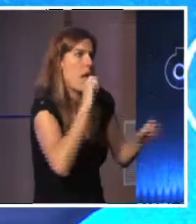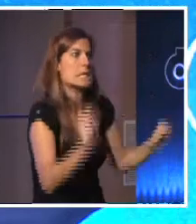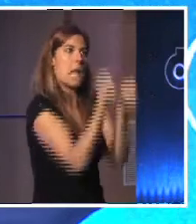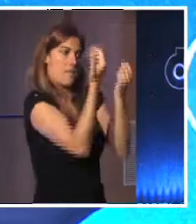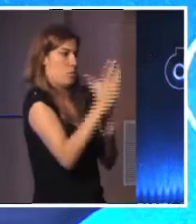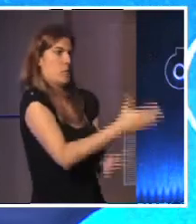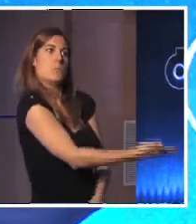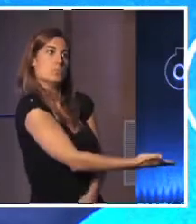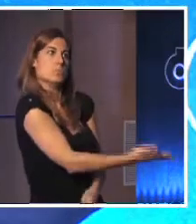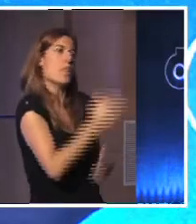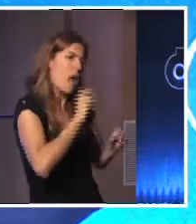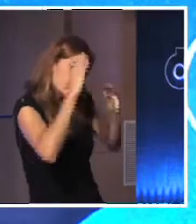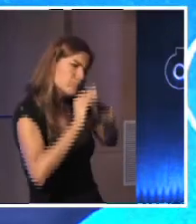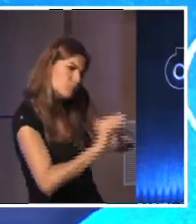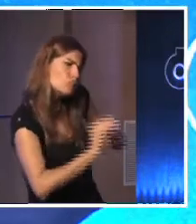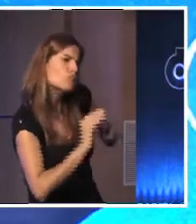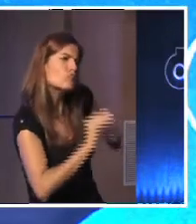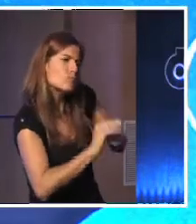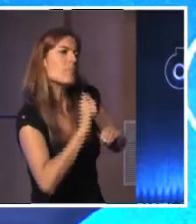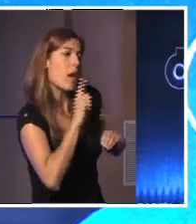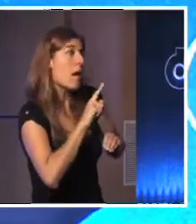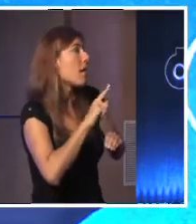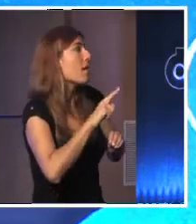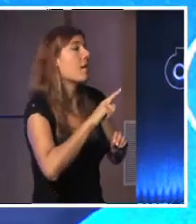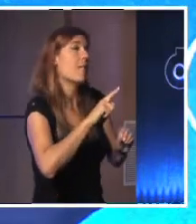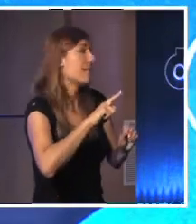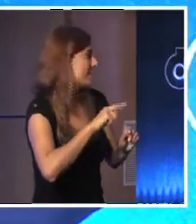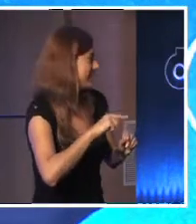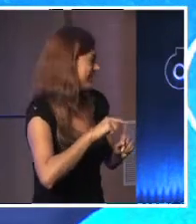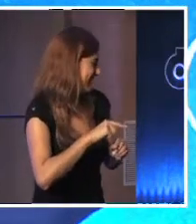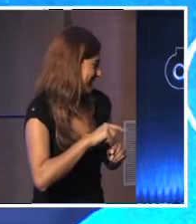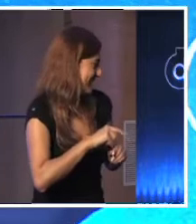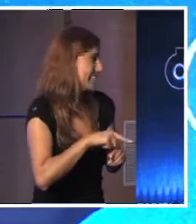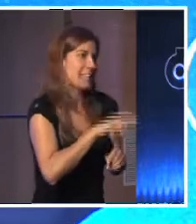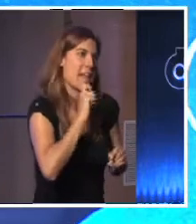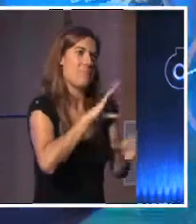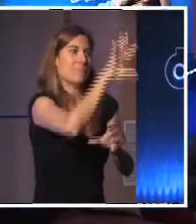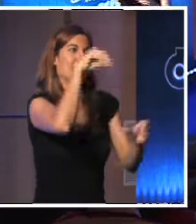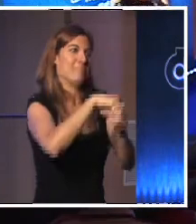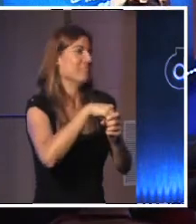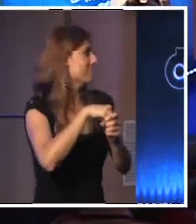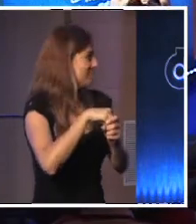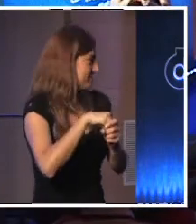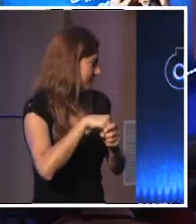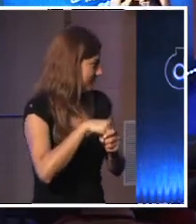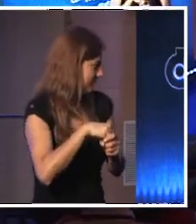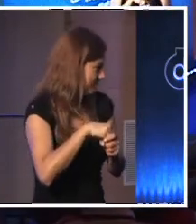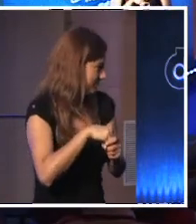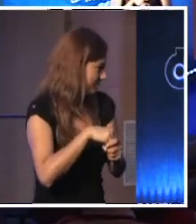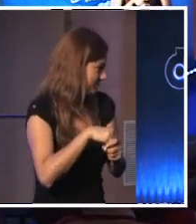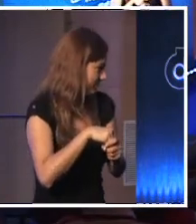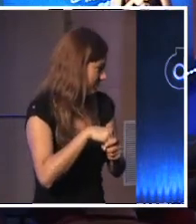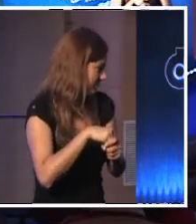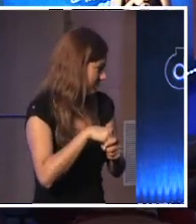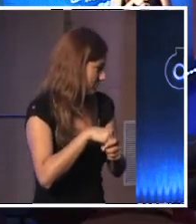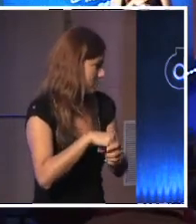ensiná-la e, quem sabe, ser pertença de alguém. É um dois em um. Ajudamos o cão e estamos a ajudar